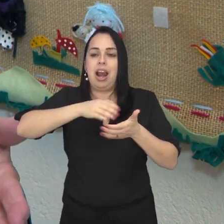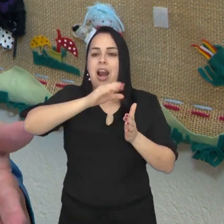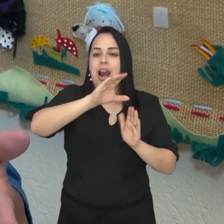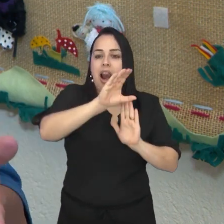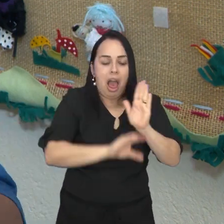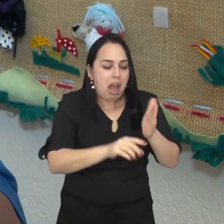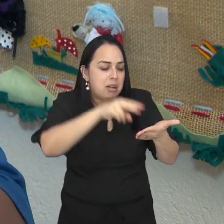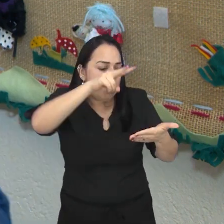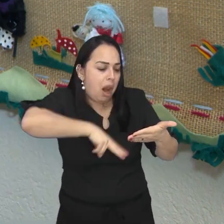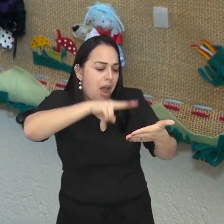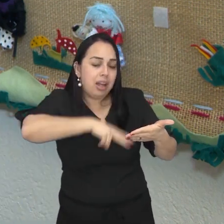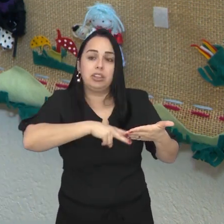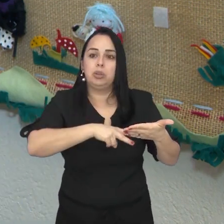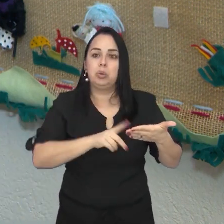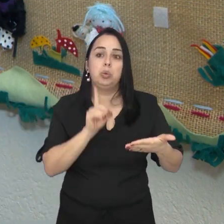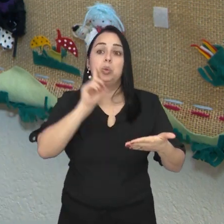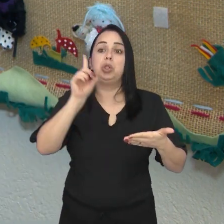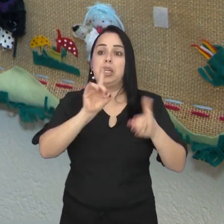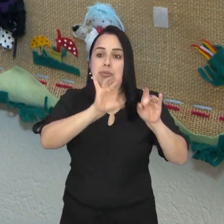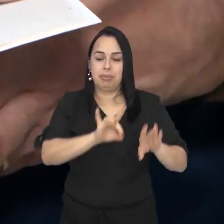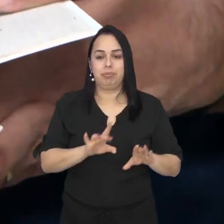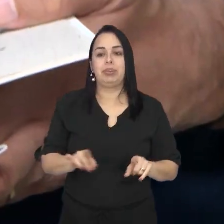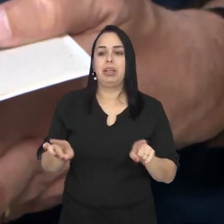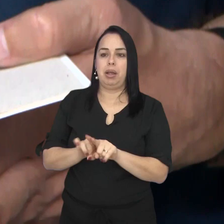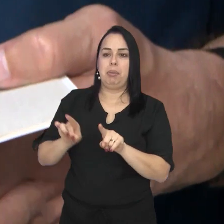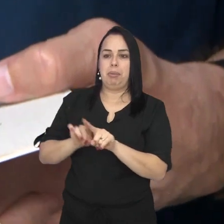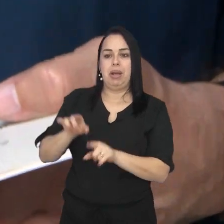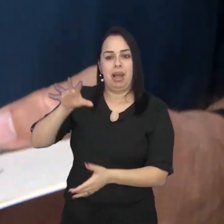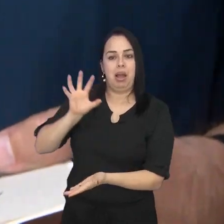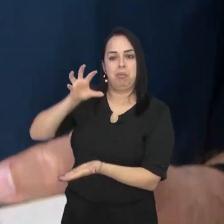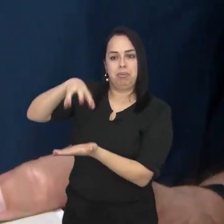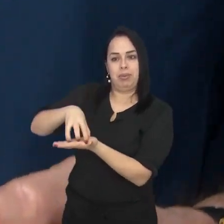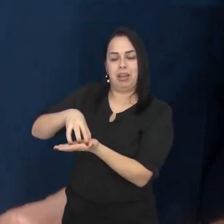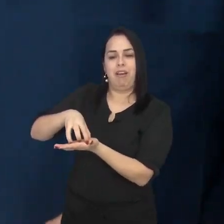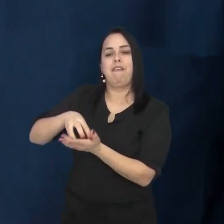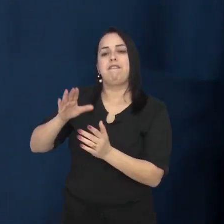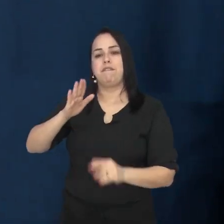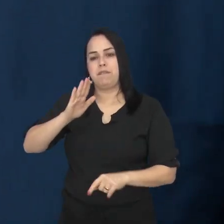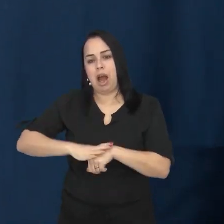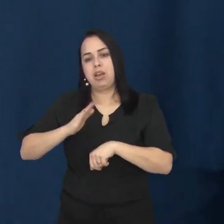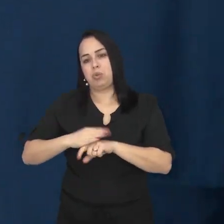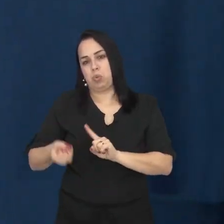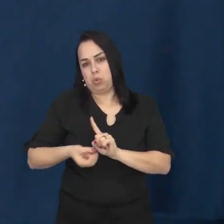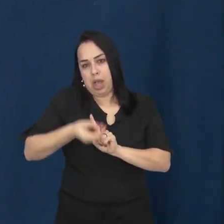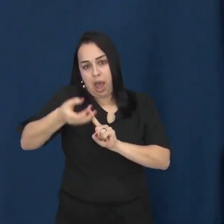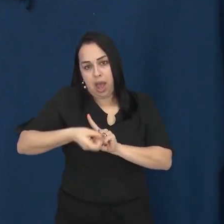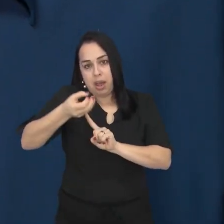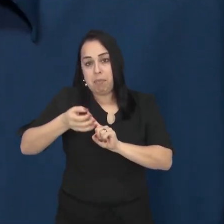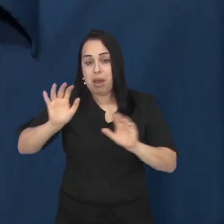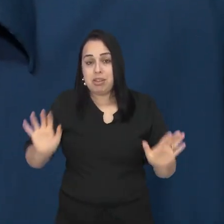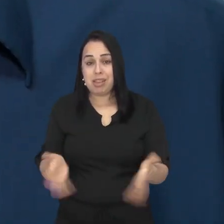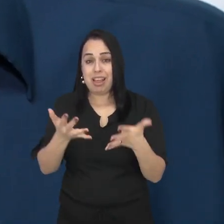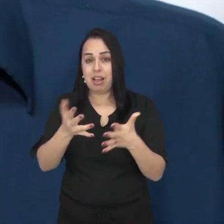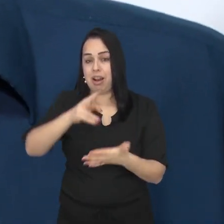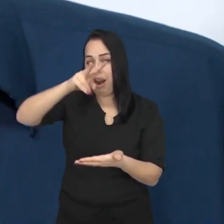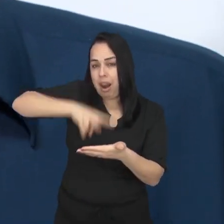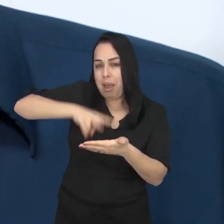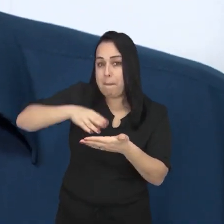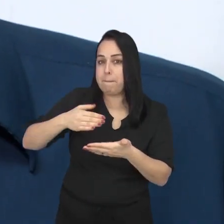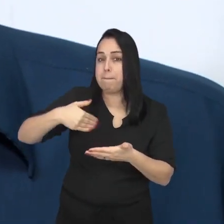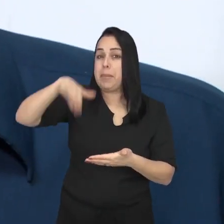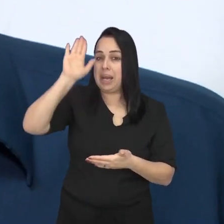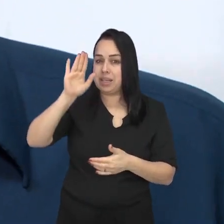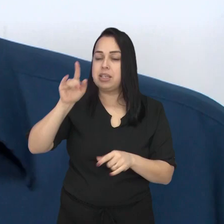leem algum capítulo ali no dia do lançamento. A ONG ainda desenvolve um sarau para incentivar que as